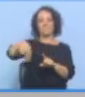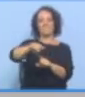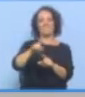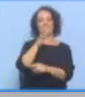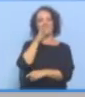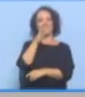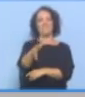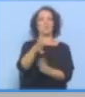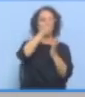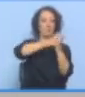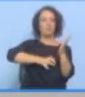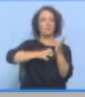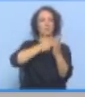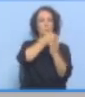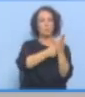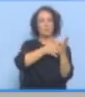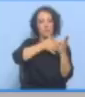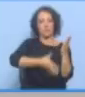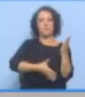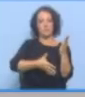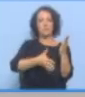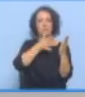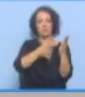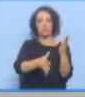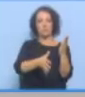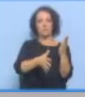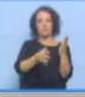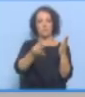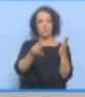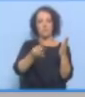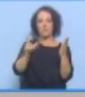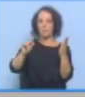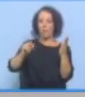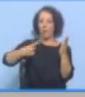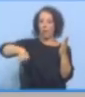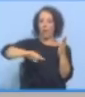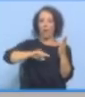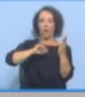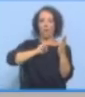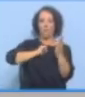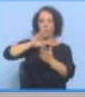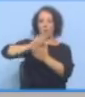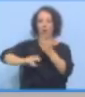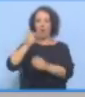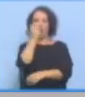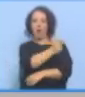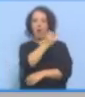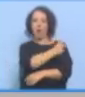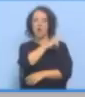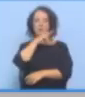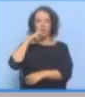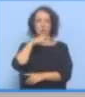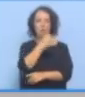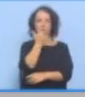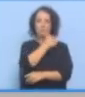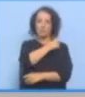dizem em vários textos bíblicos. Os próprios compatriotas que estão em Israel sofreram a